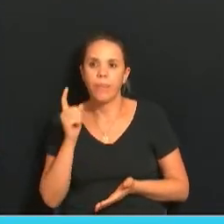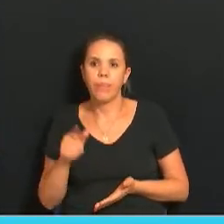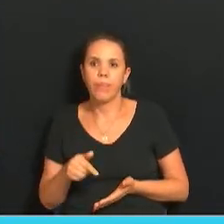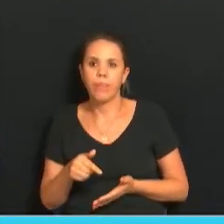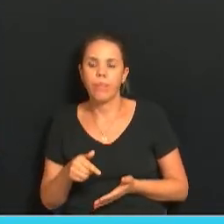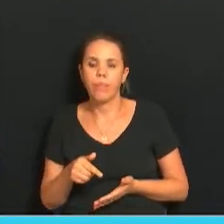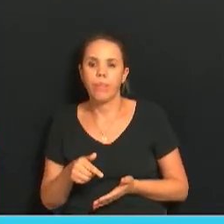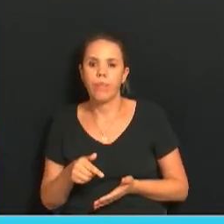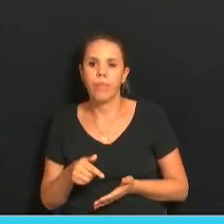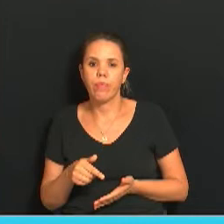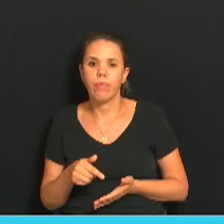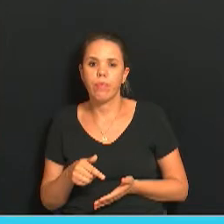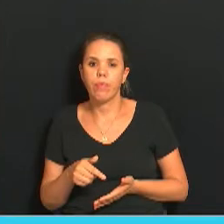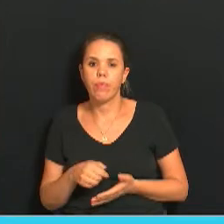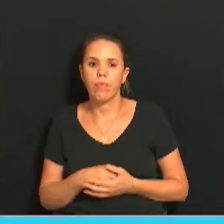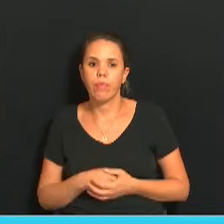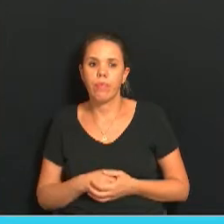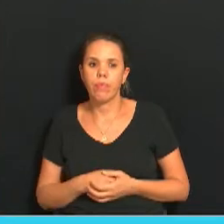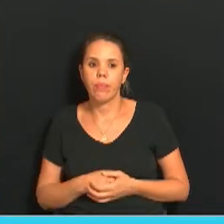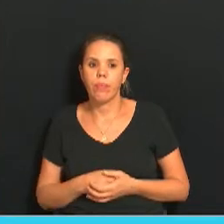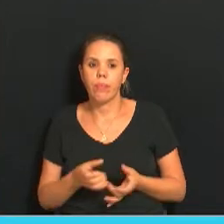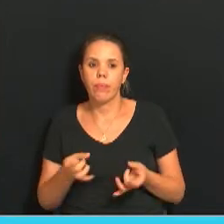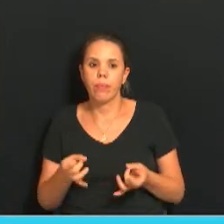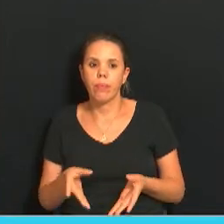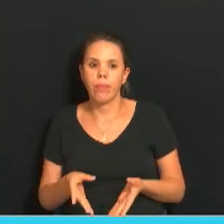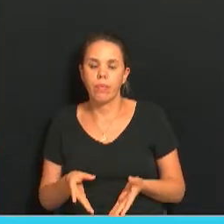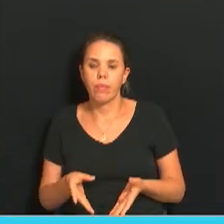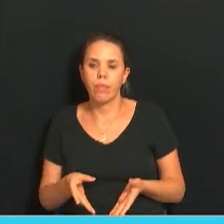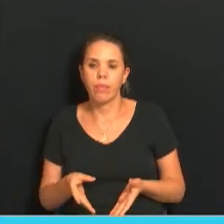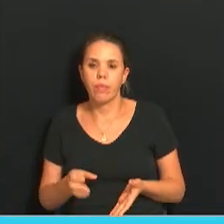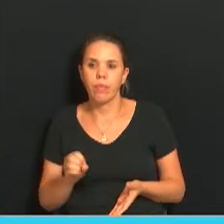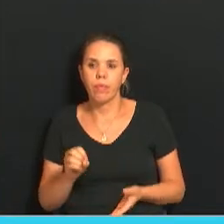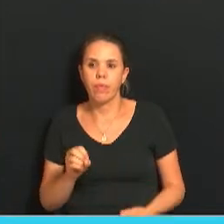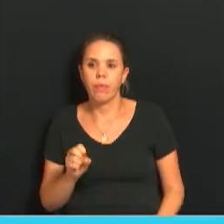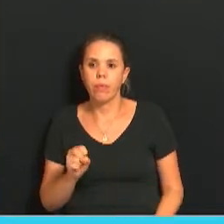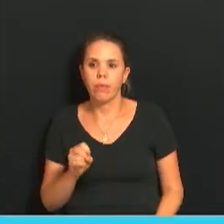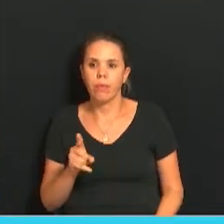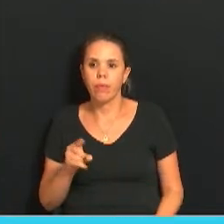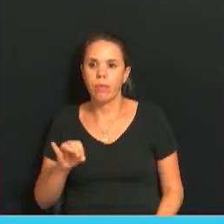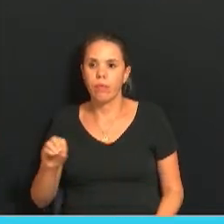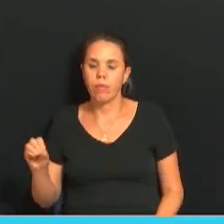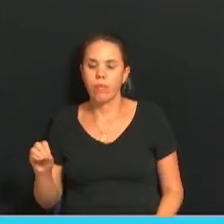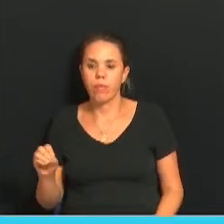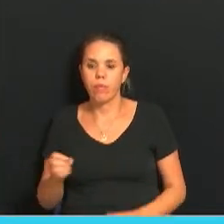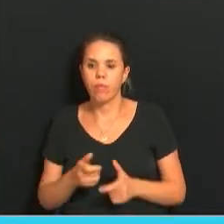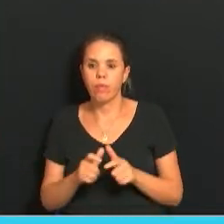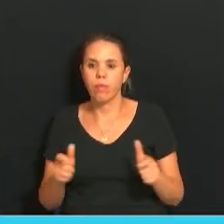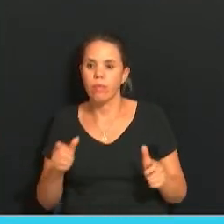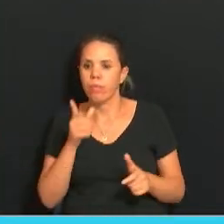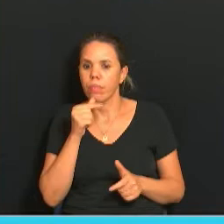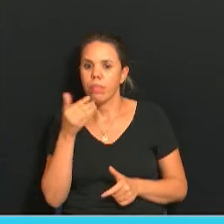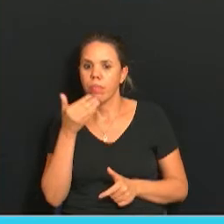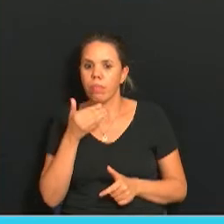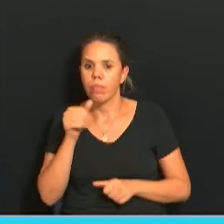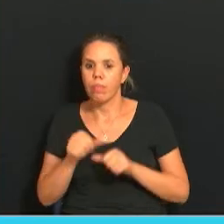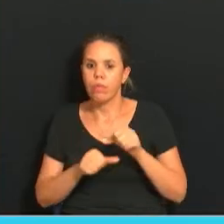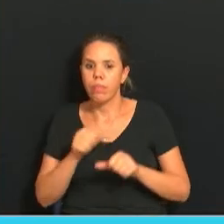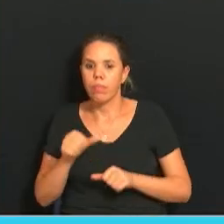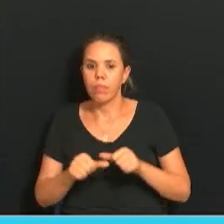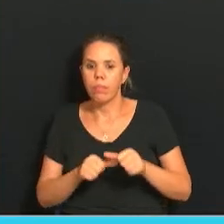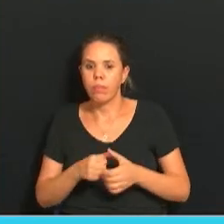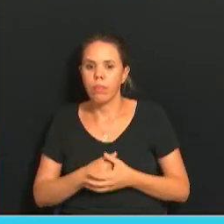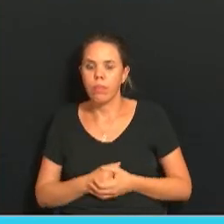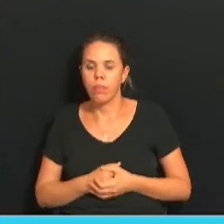poupa mais potássio e joga fora o sódio, que é abundante. Quando você muda para água doce, muda um pouco a função.